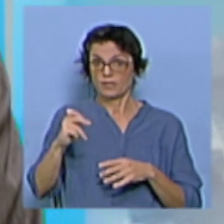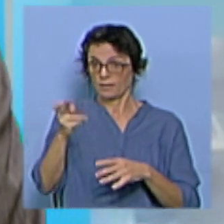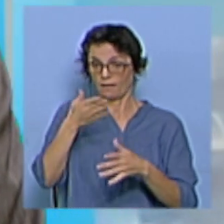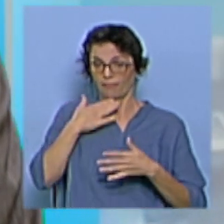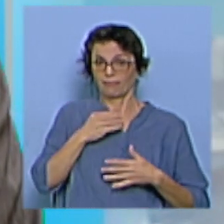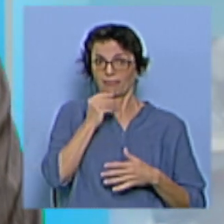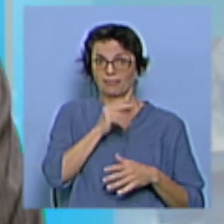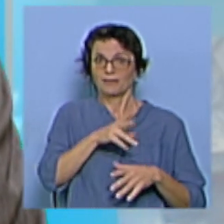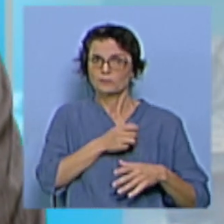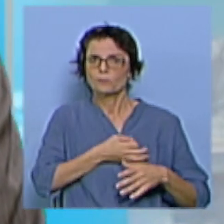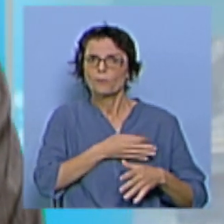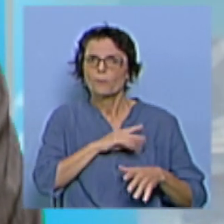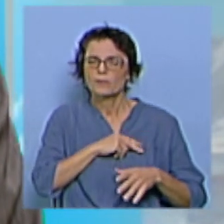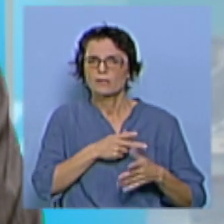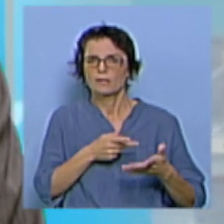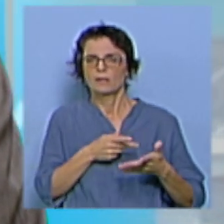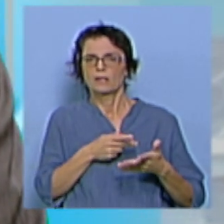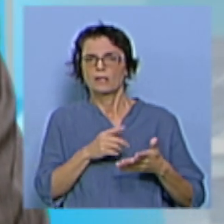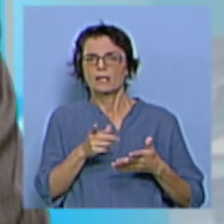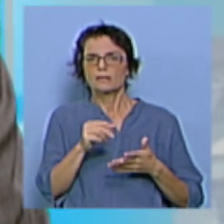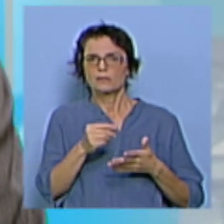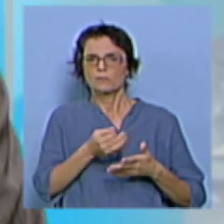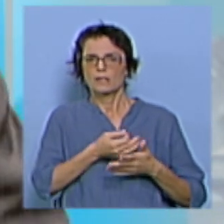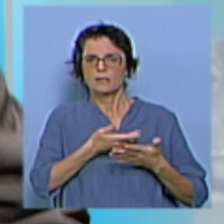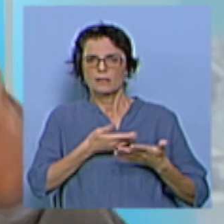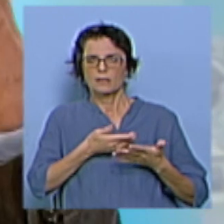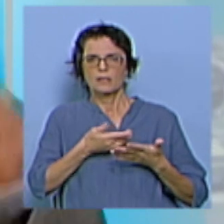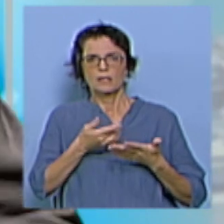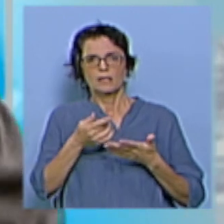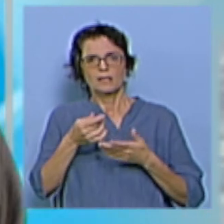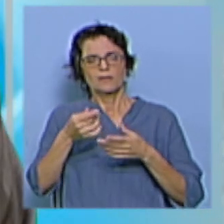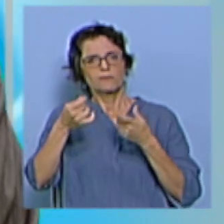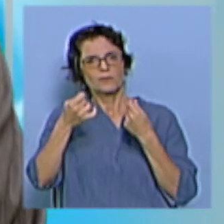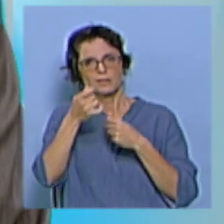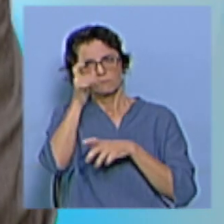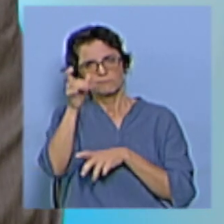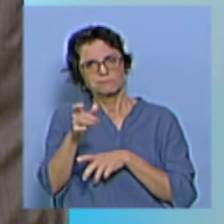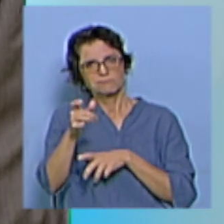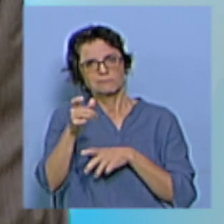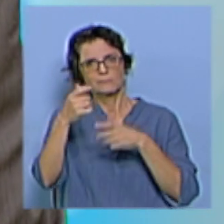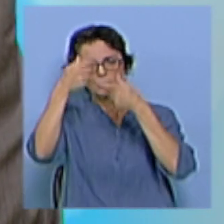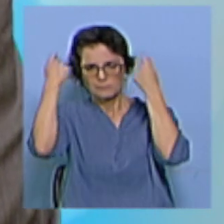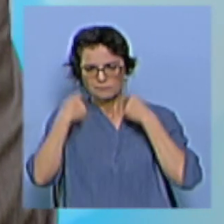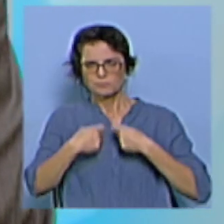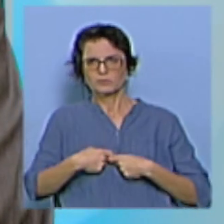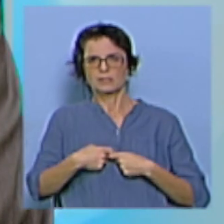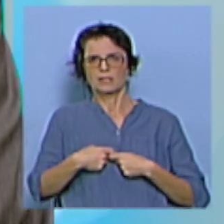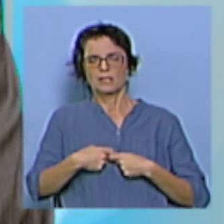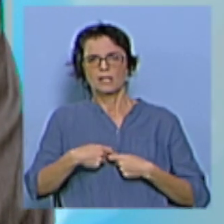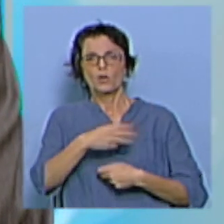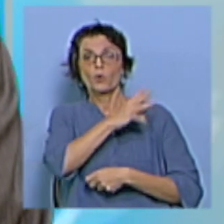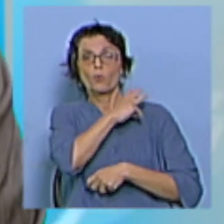uma honra ter recebido a medalha das mãos daquele senhor que me a colocou, que é o atual Comandante-Geral da Guarda